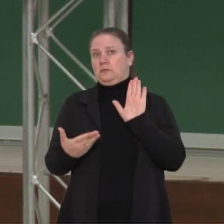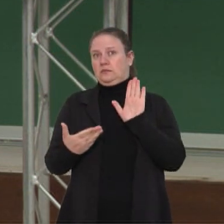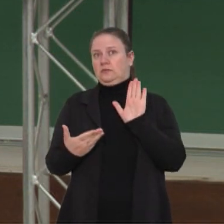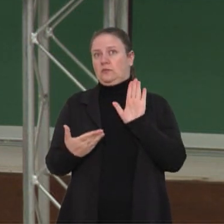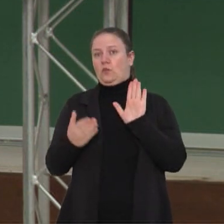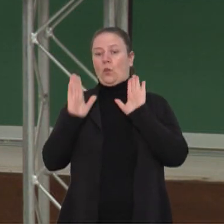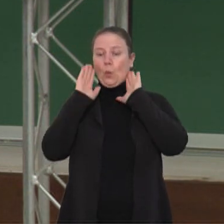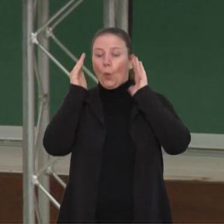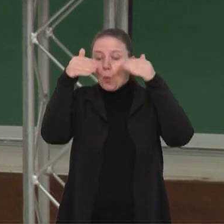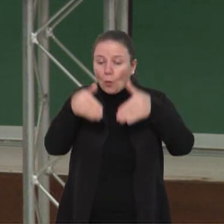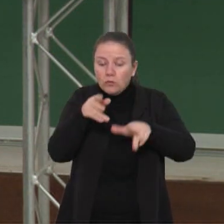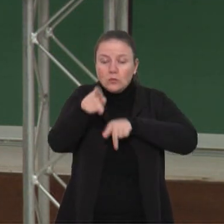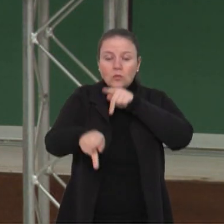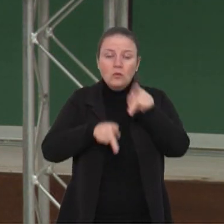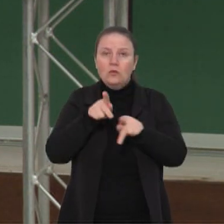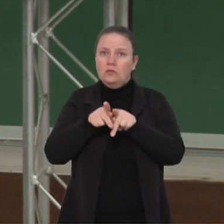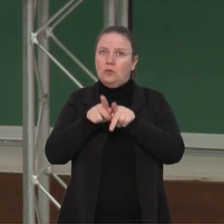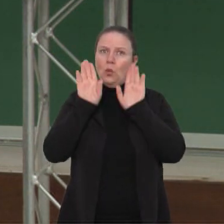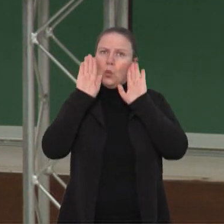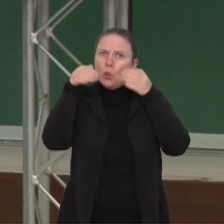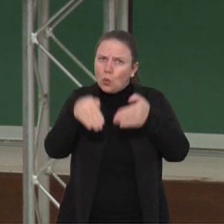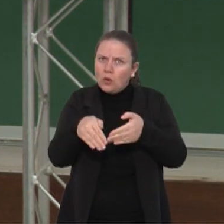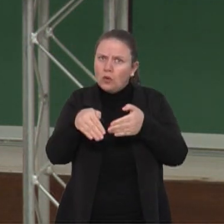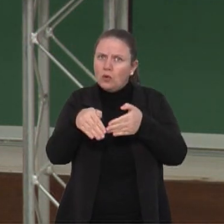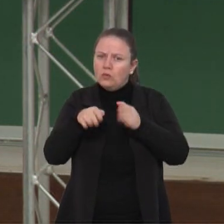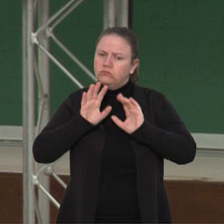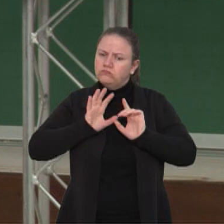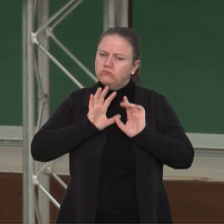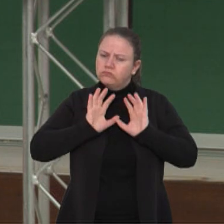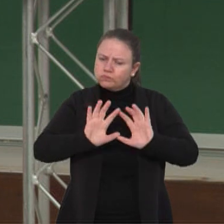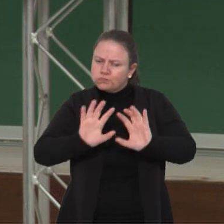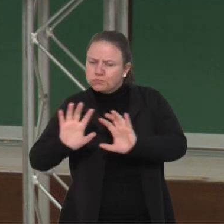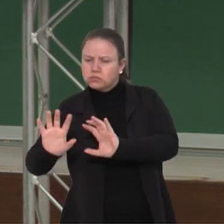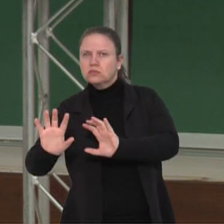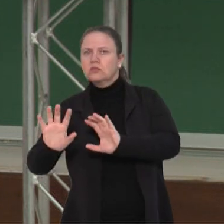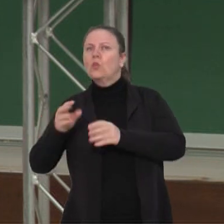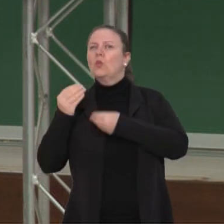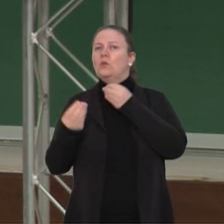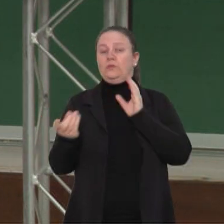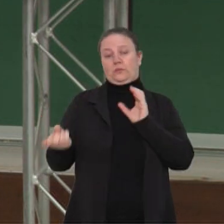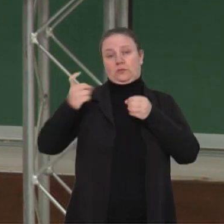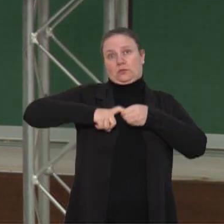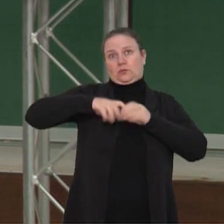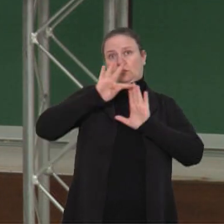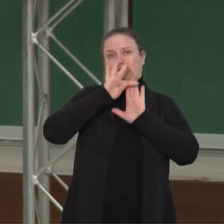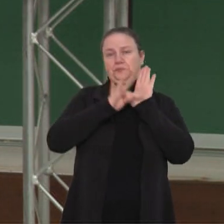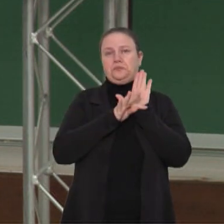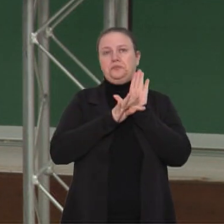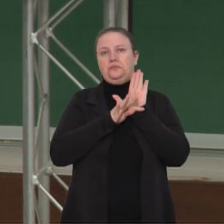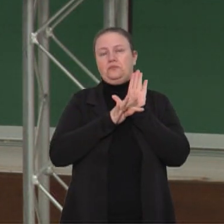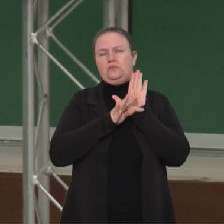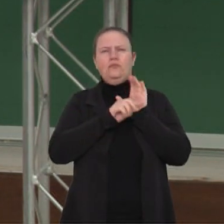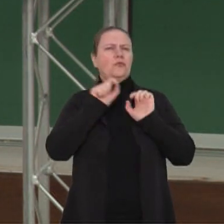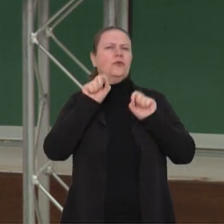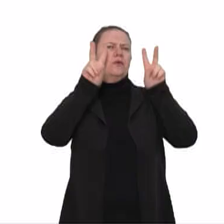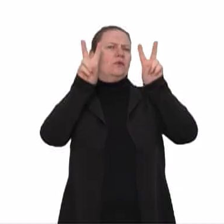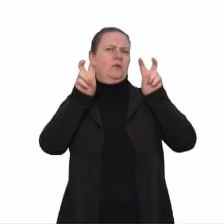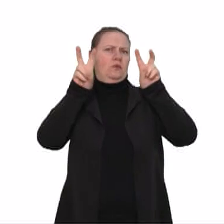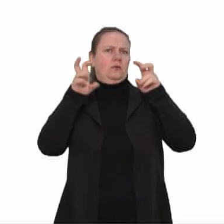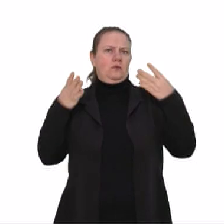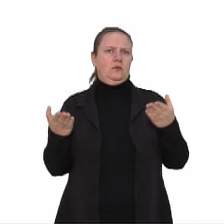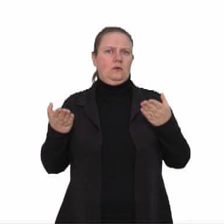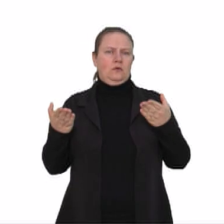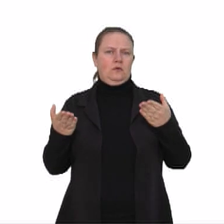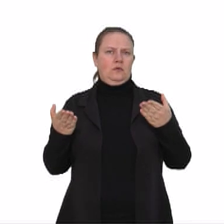seu público-alvo? A gente falou bastante ali, voltamos ao texto, né? Então, qual é o assunto? Então,